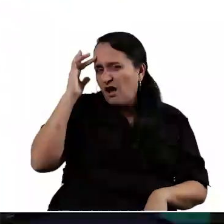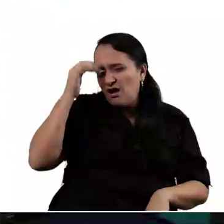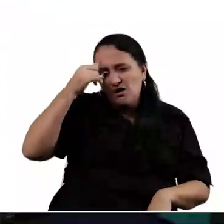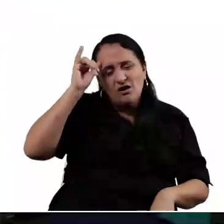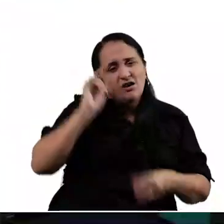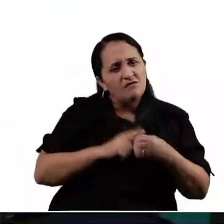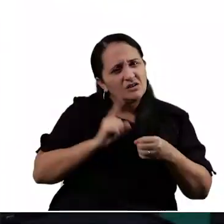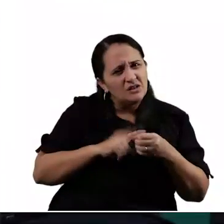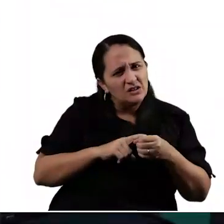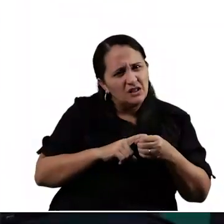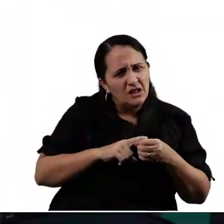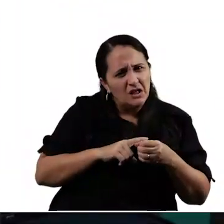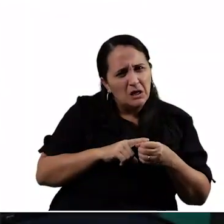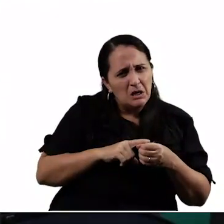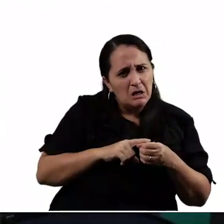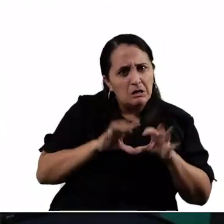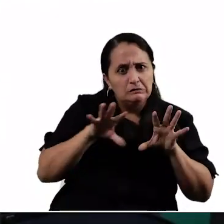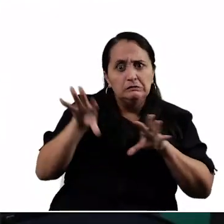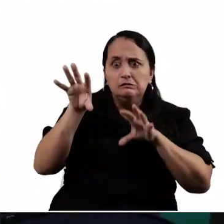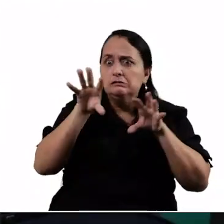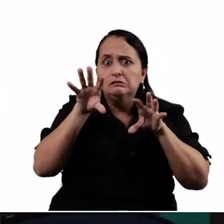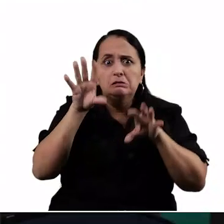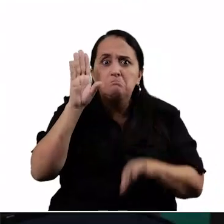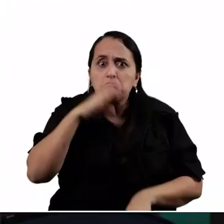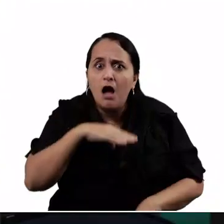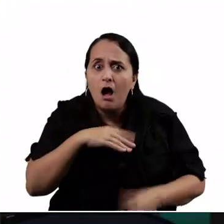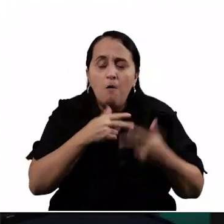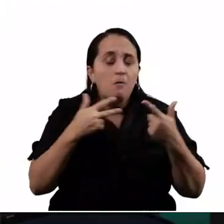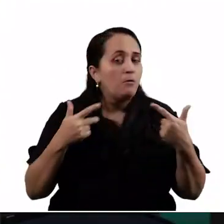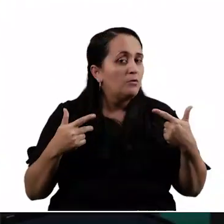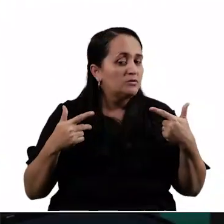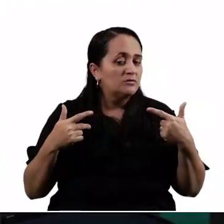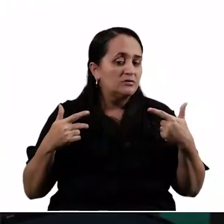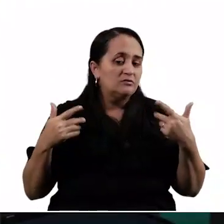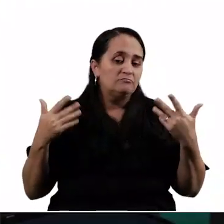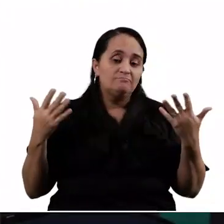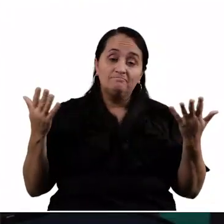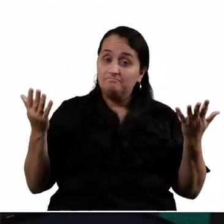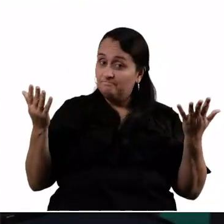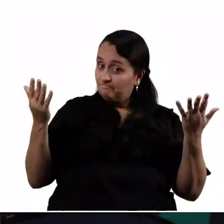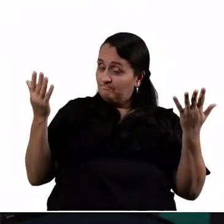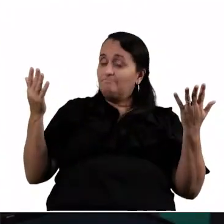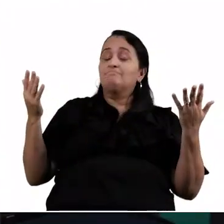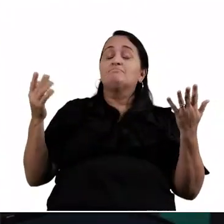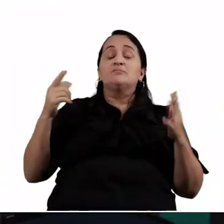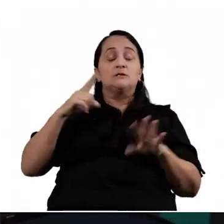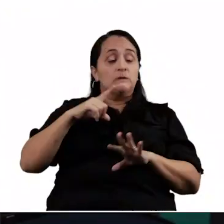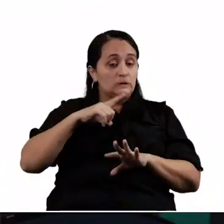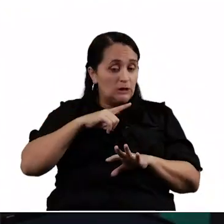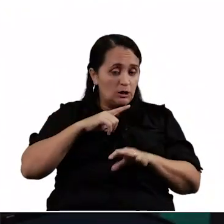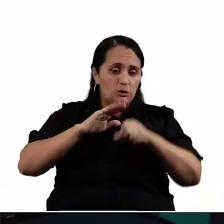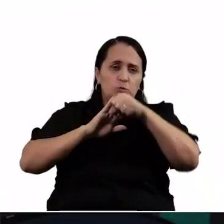O que vocês acham eu acho que tem tudo para ser no noite